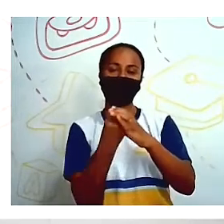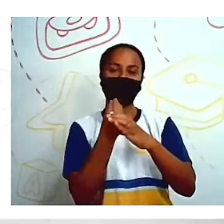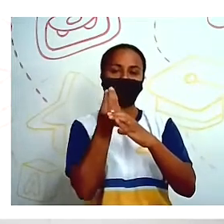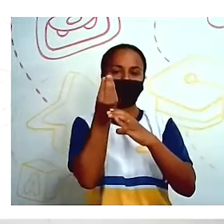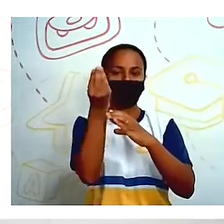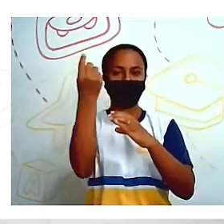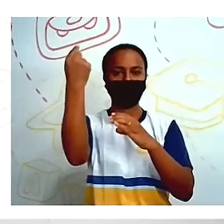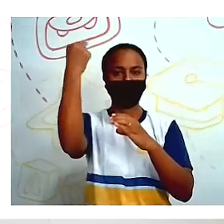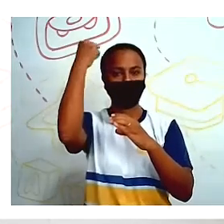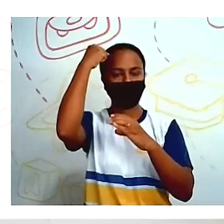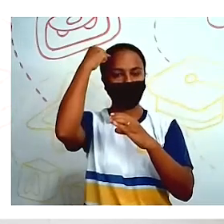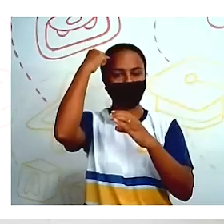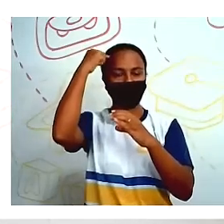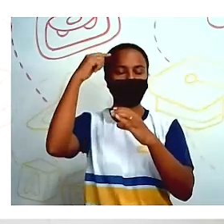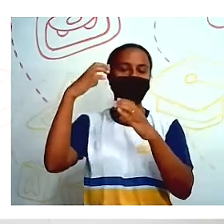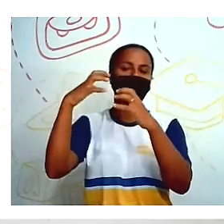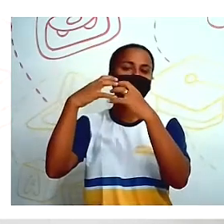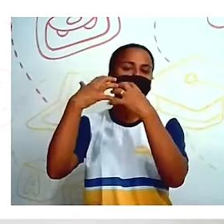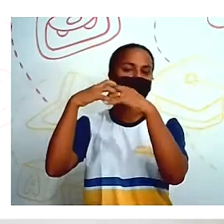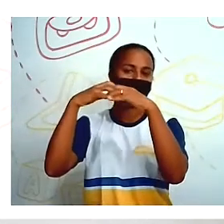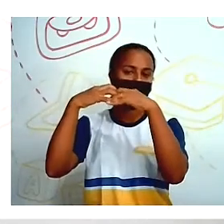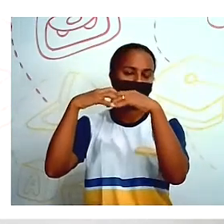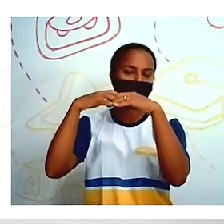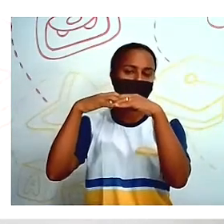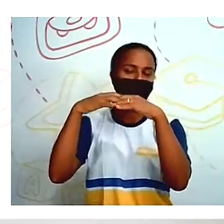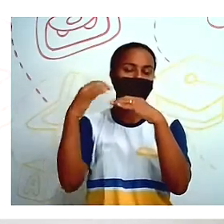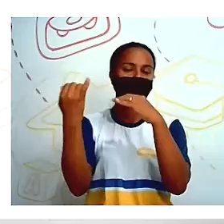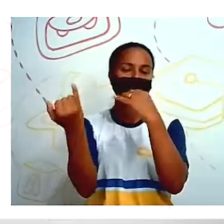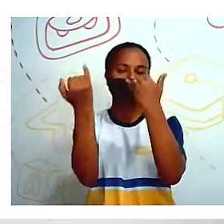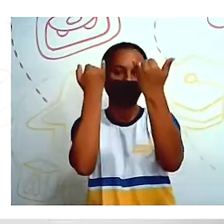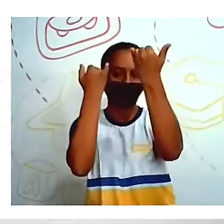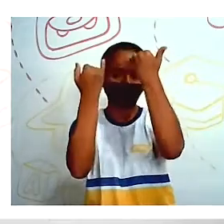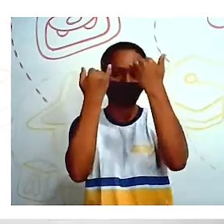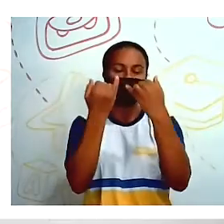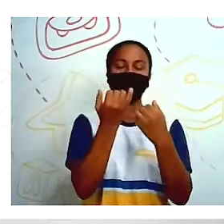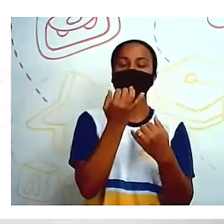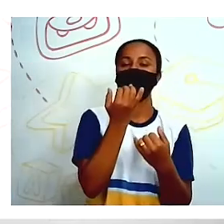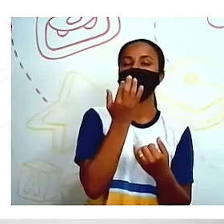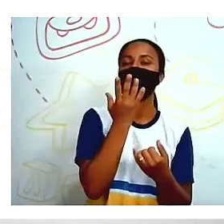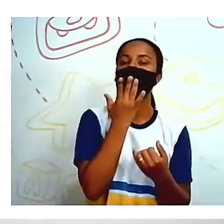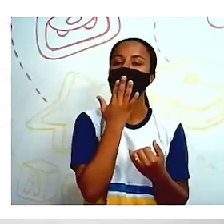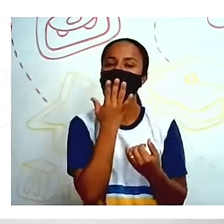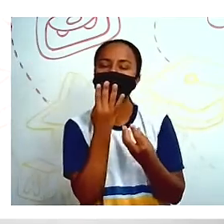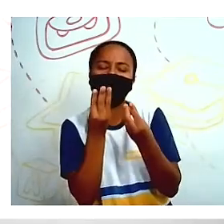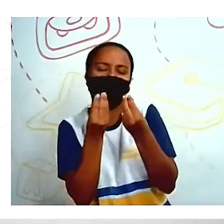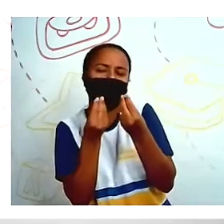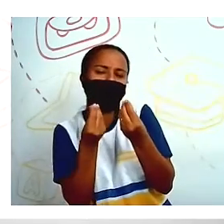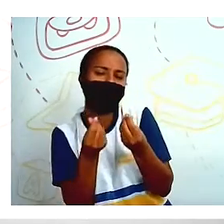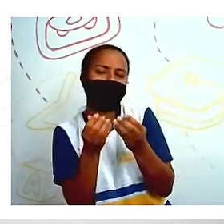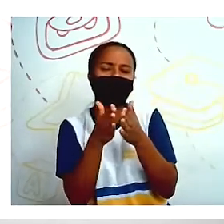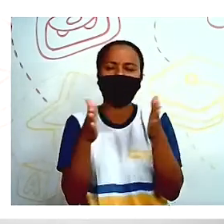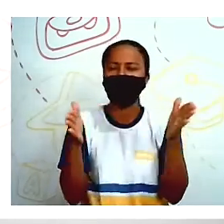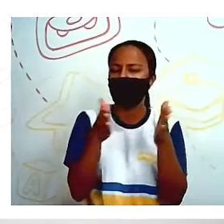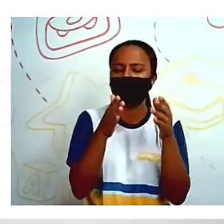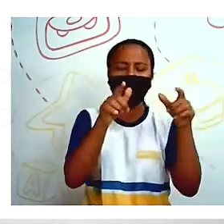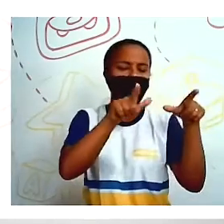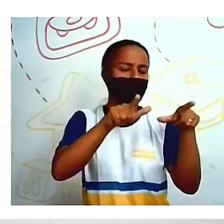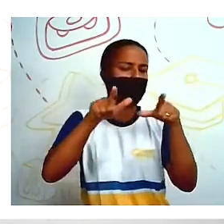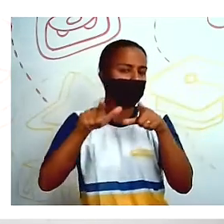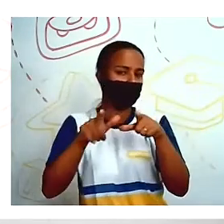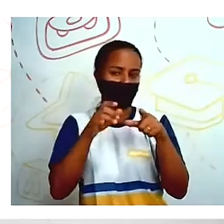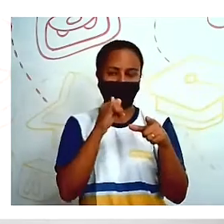informação ela chega no cérebro, quais são as informações, né? Por exemplo, a cor, a forma, o tamanho, a posição do